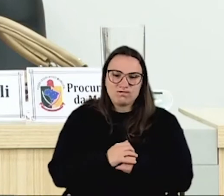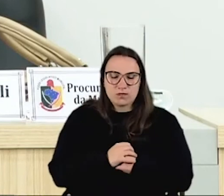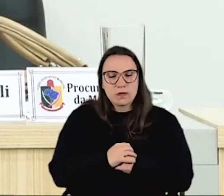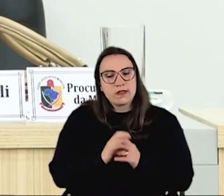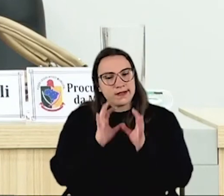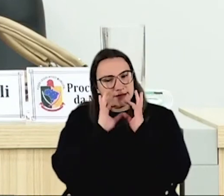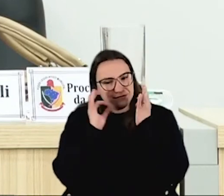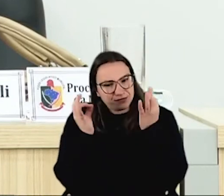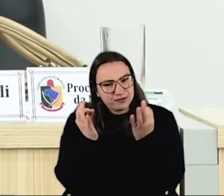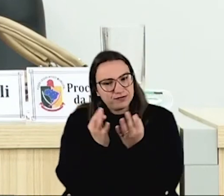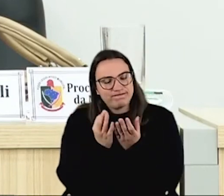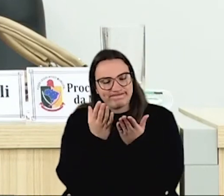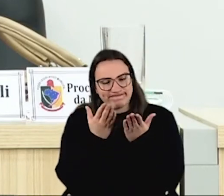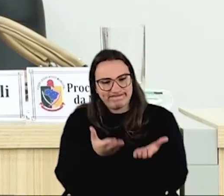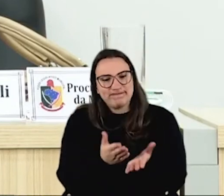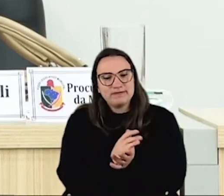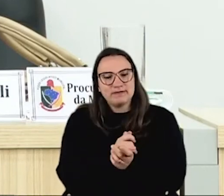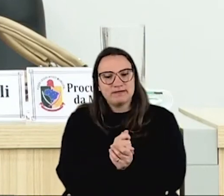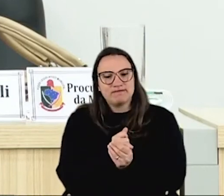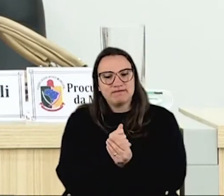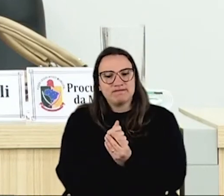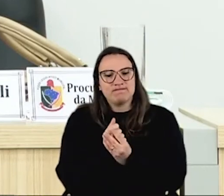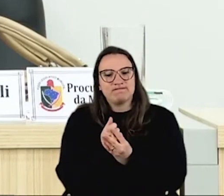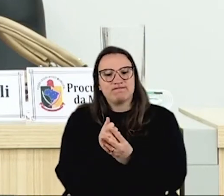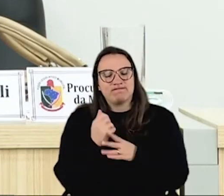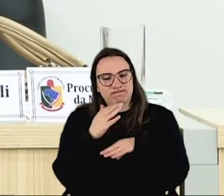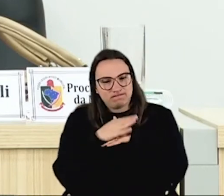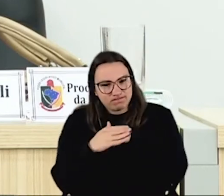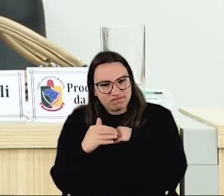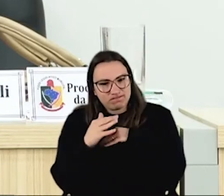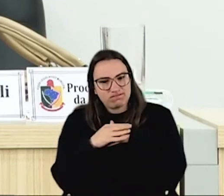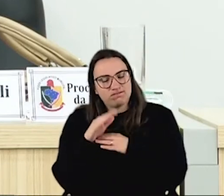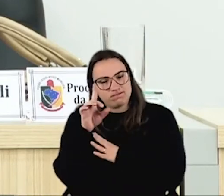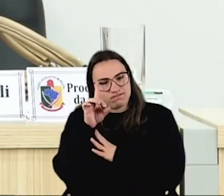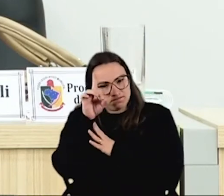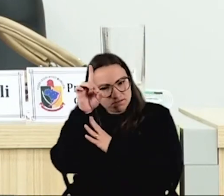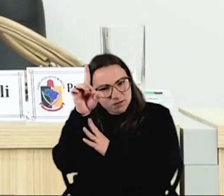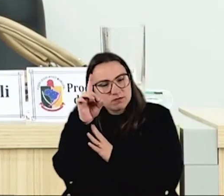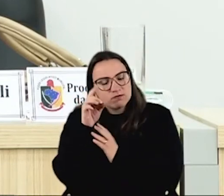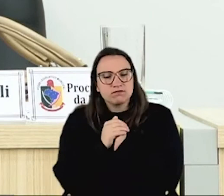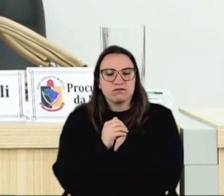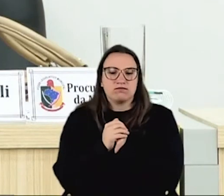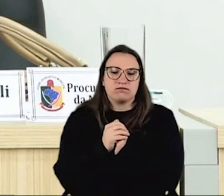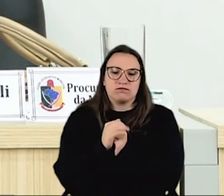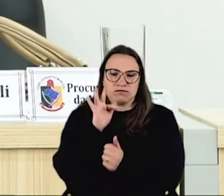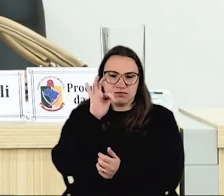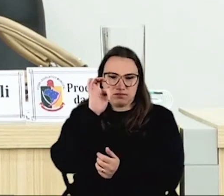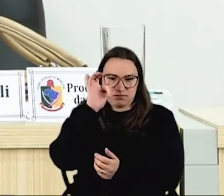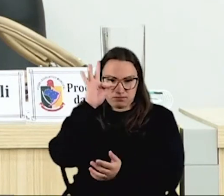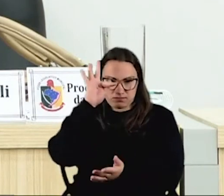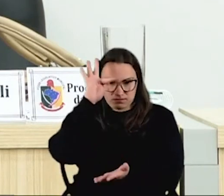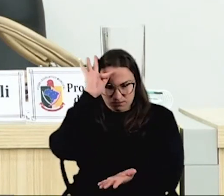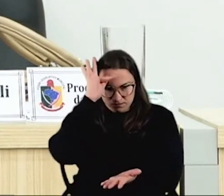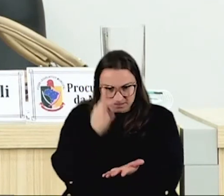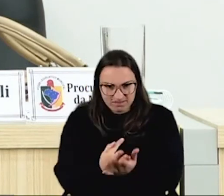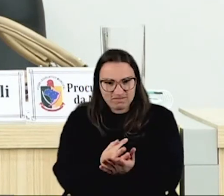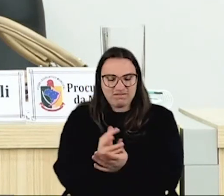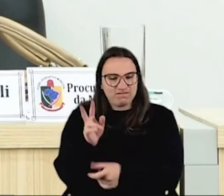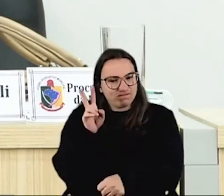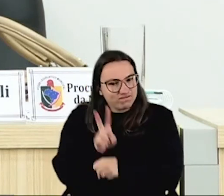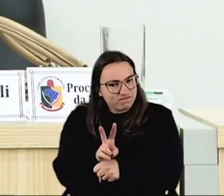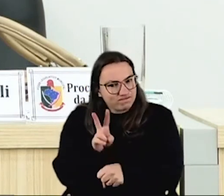família seja consolada por Deus, que não perca a fé e a esperança, porque é a única